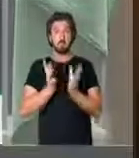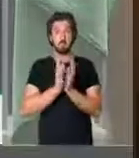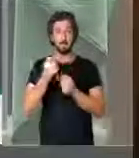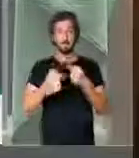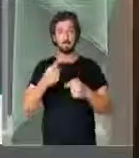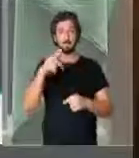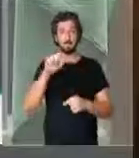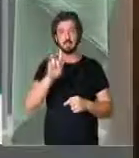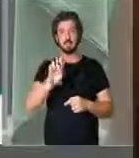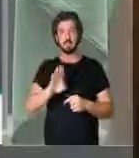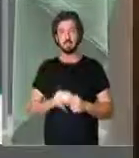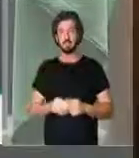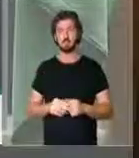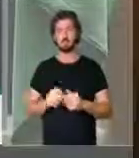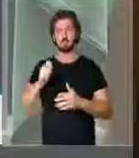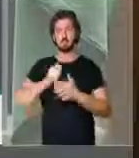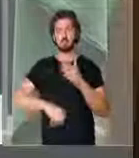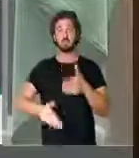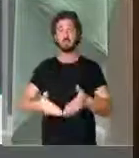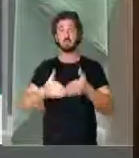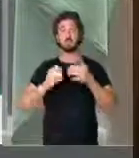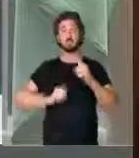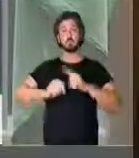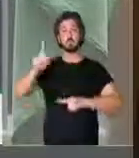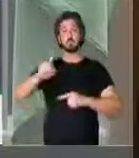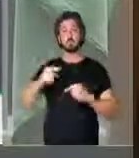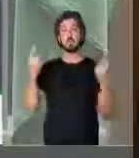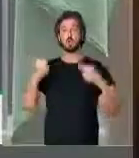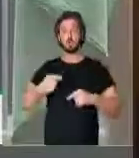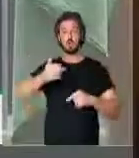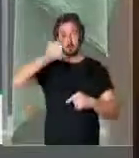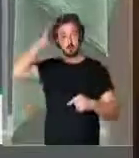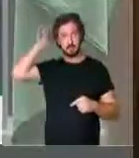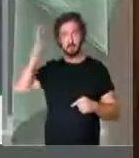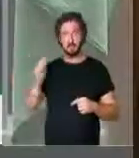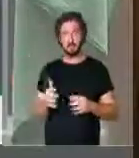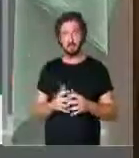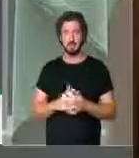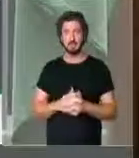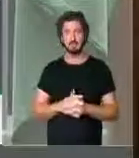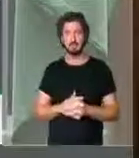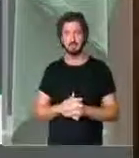PSDB, assinamos o pedido de impeachment contra o presidente Temer.